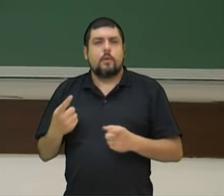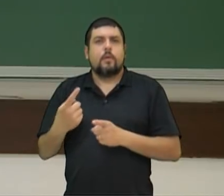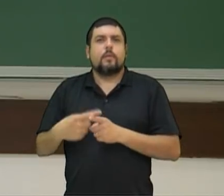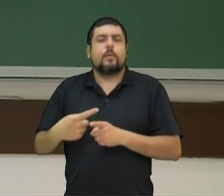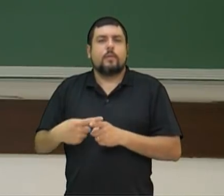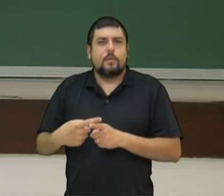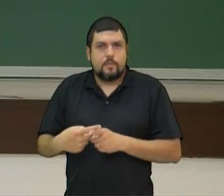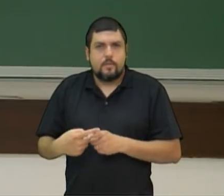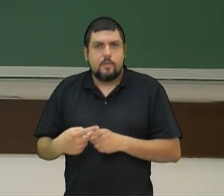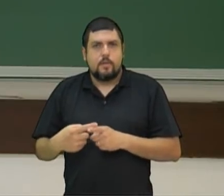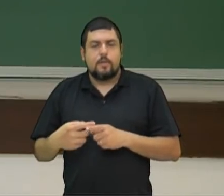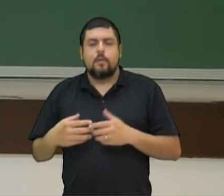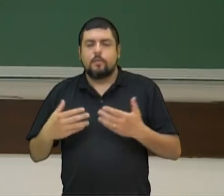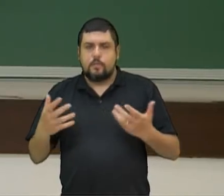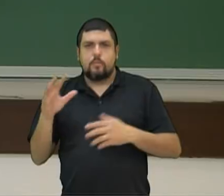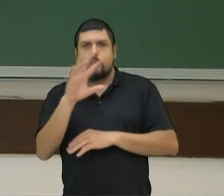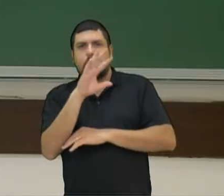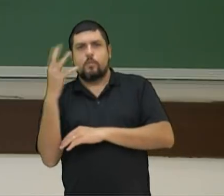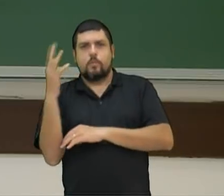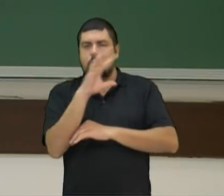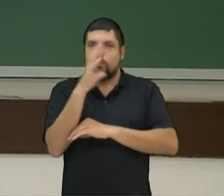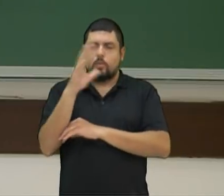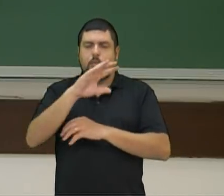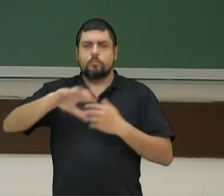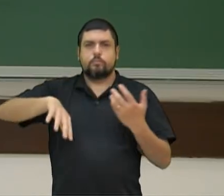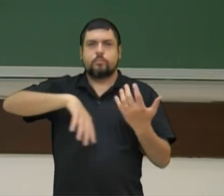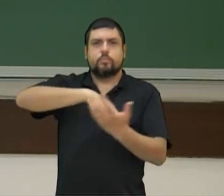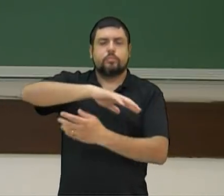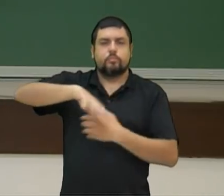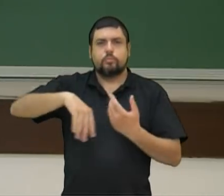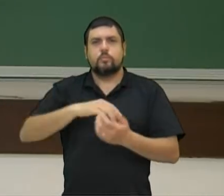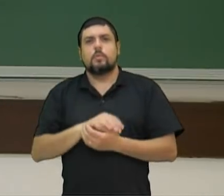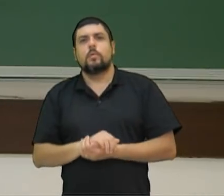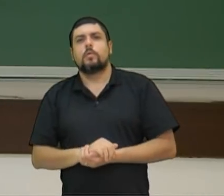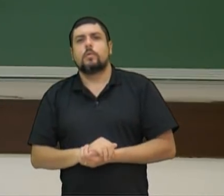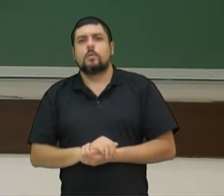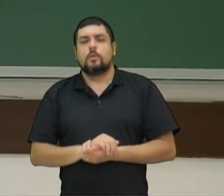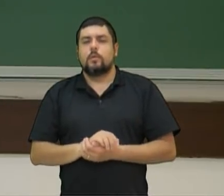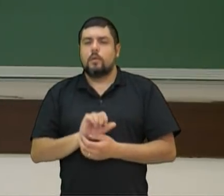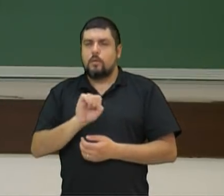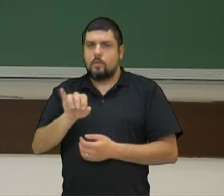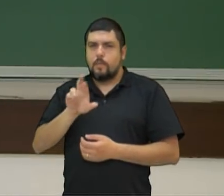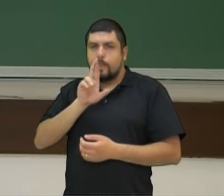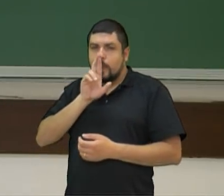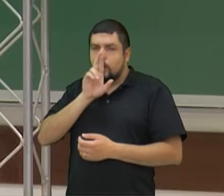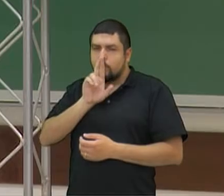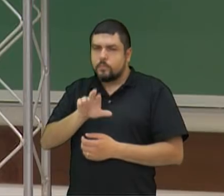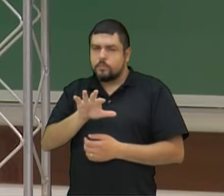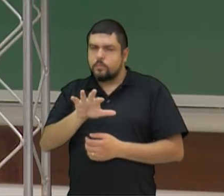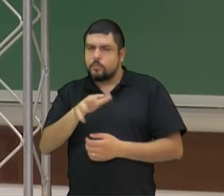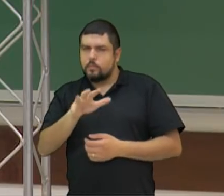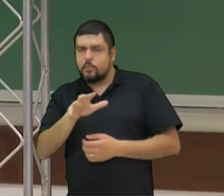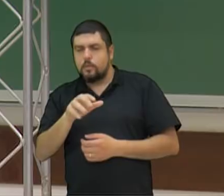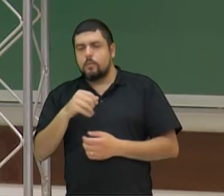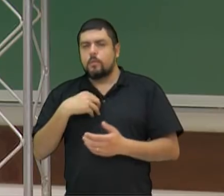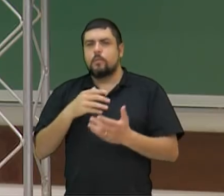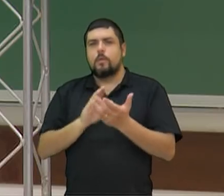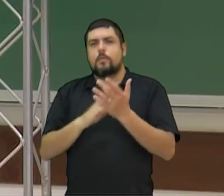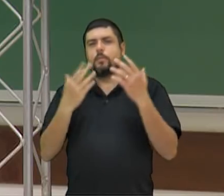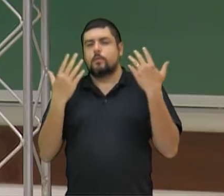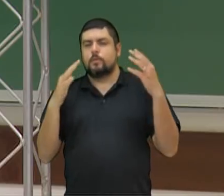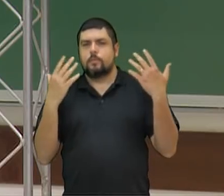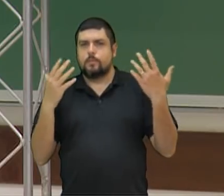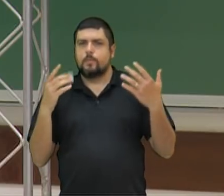ali nessa questão do clima, certo? Então, quem mais ou menos respondeu algo parecido com isso, parabéns, está no caminho certo,